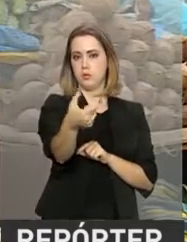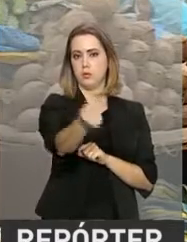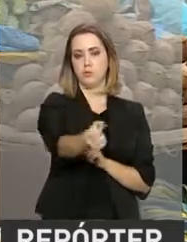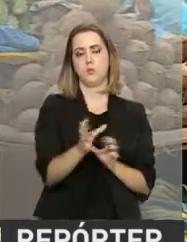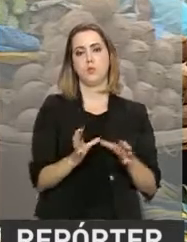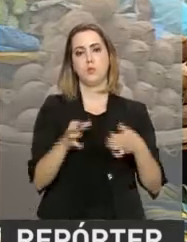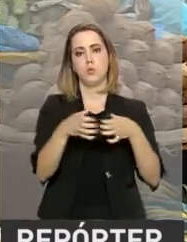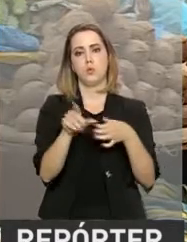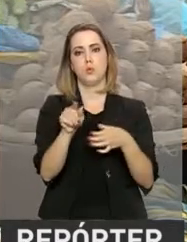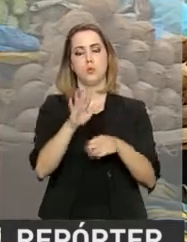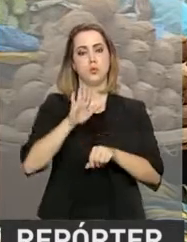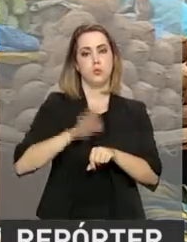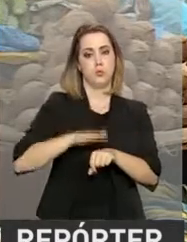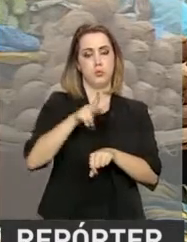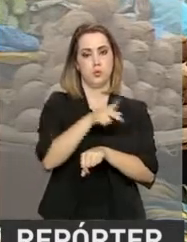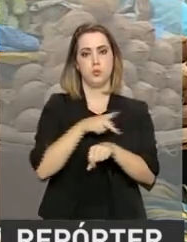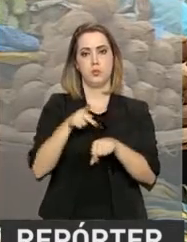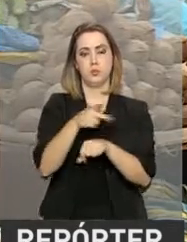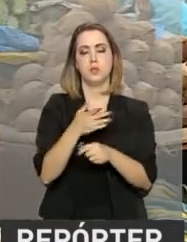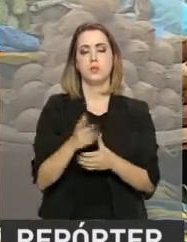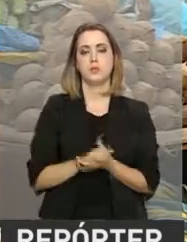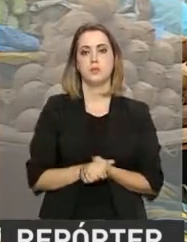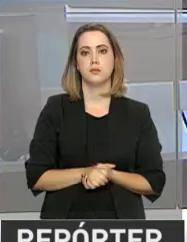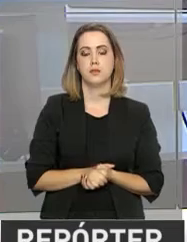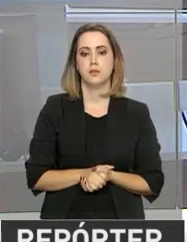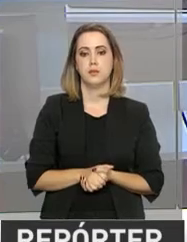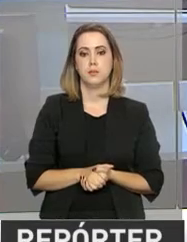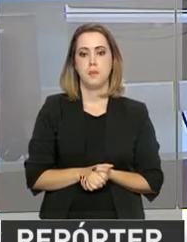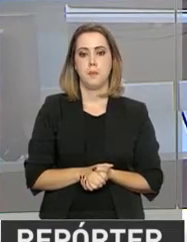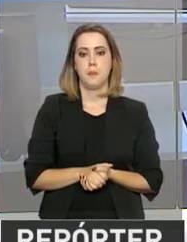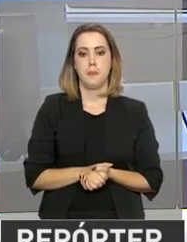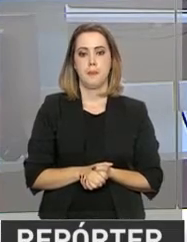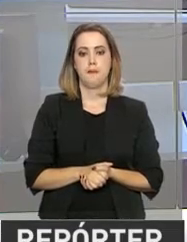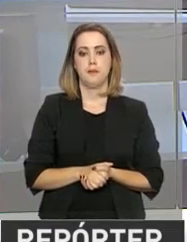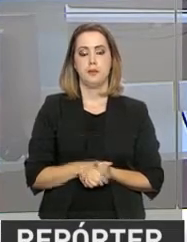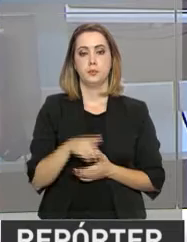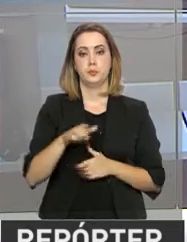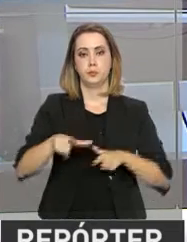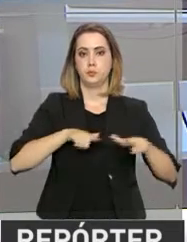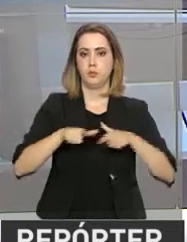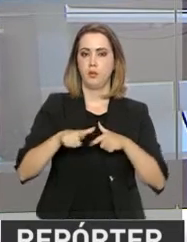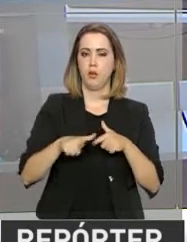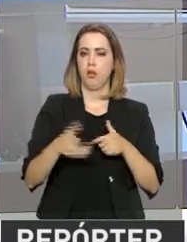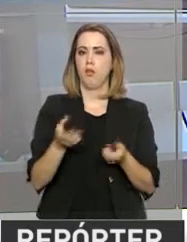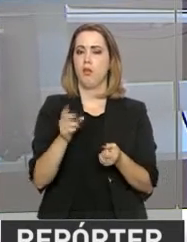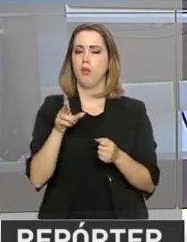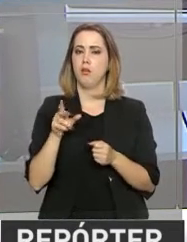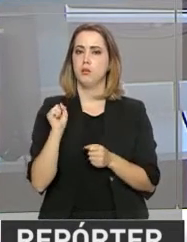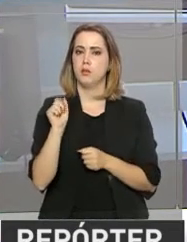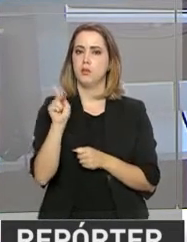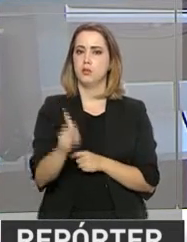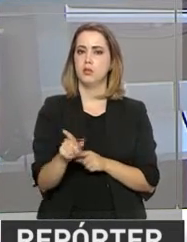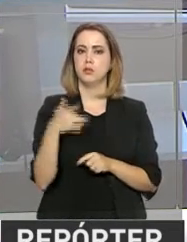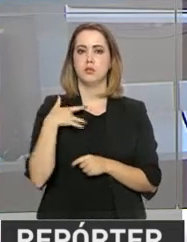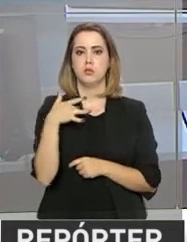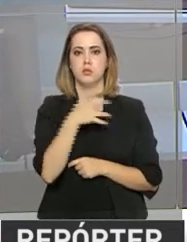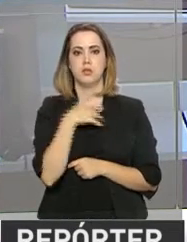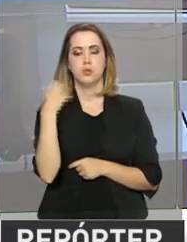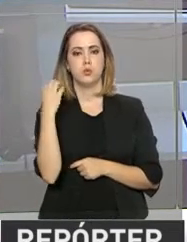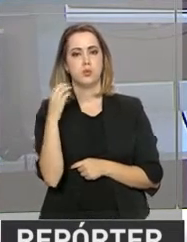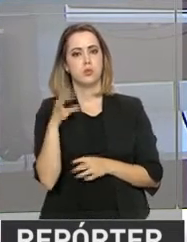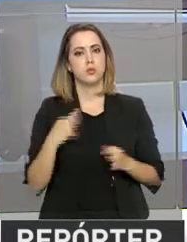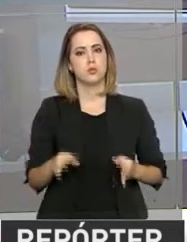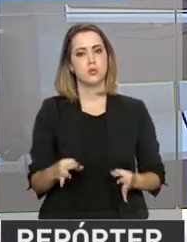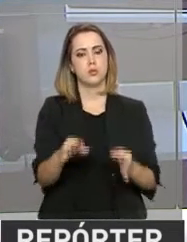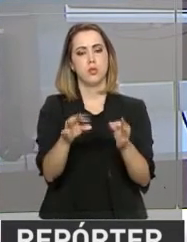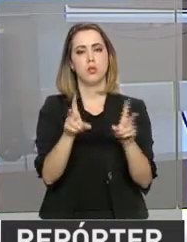mundo. De Goa, na Índia, Paola de hoje. Emprego, Seguridade Social, Saúde, Ciência e Tecnologia